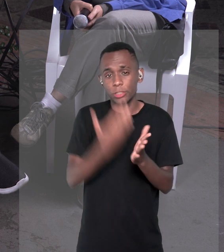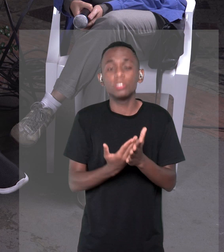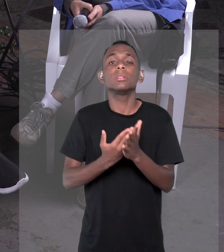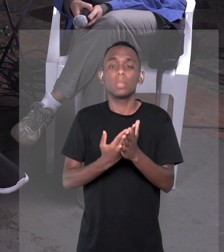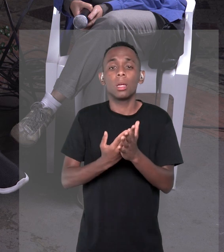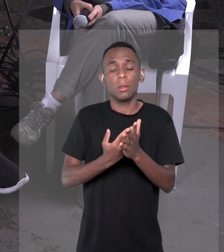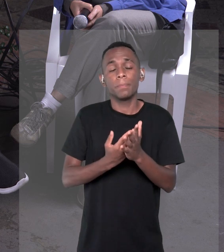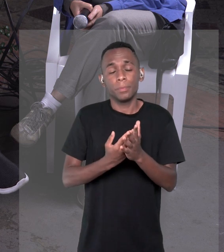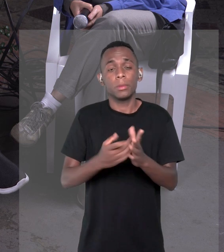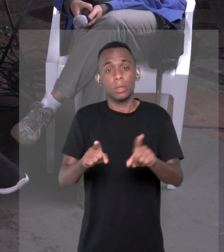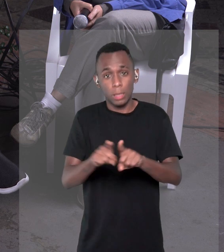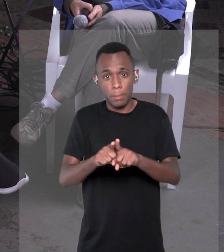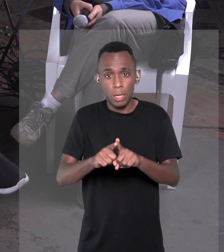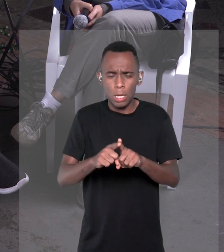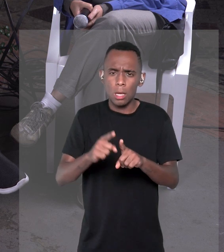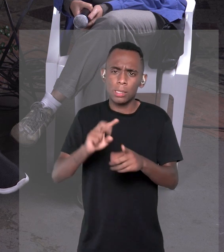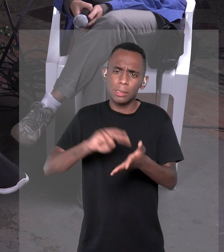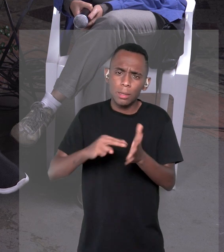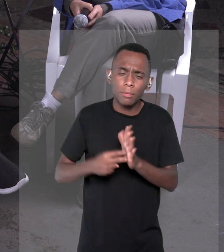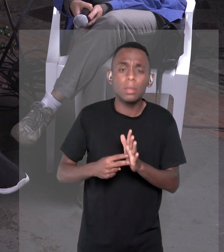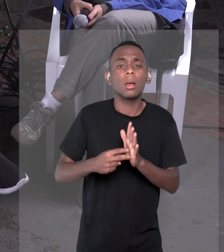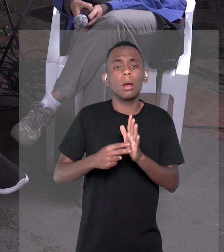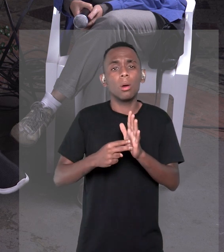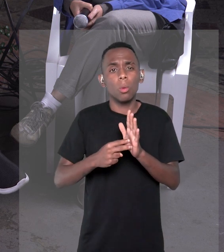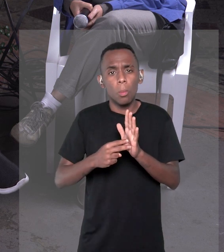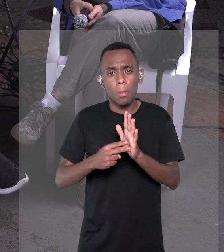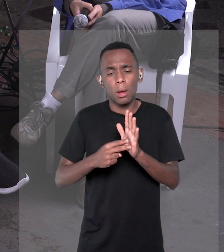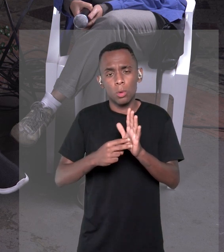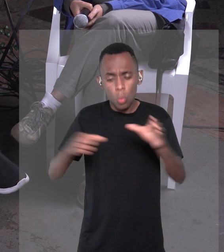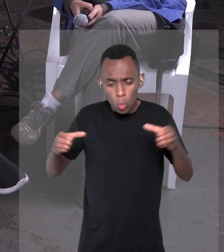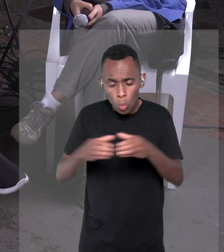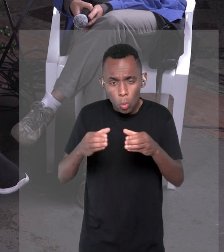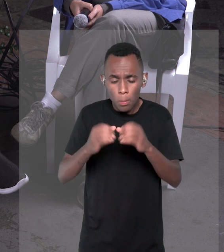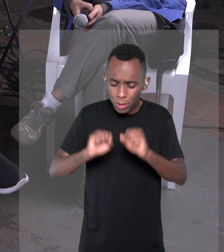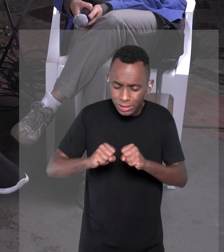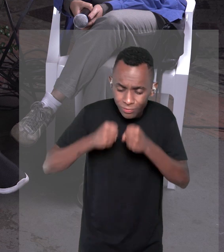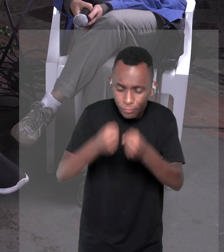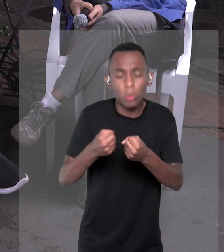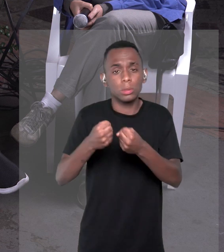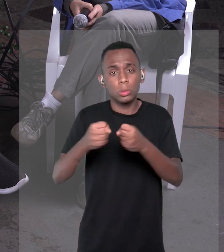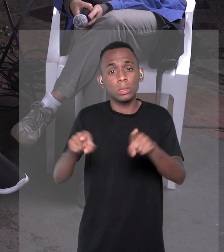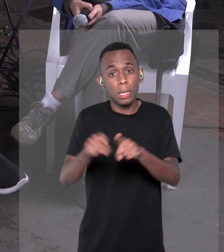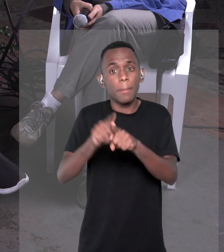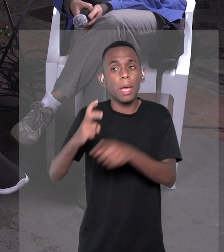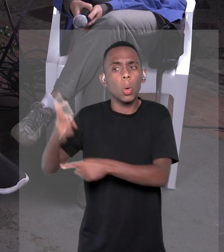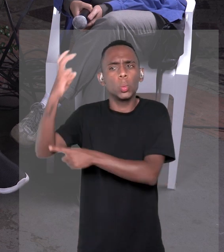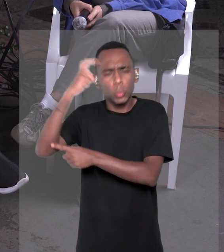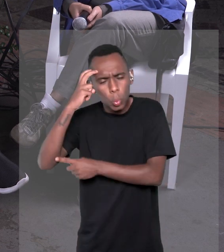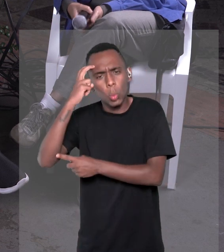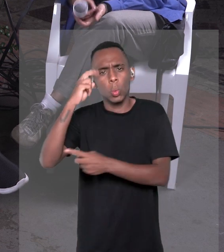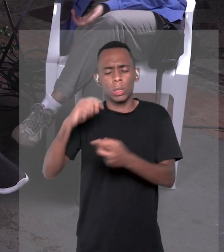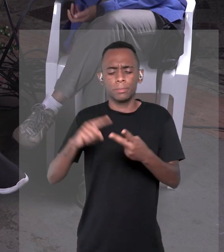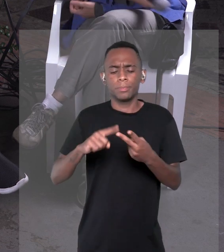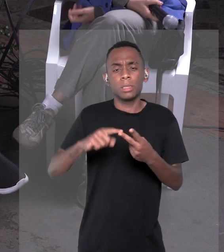uma frente democrática, que é a cultura, seus escritores, seus